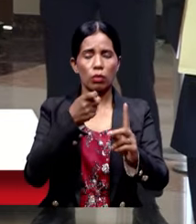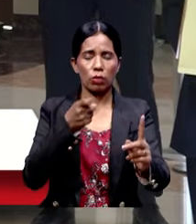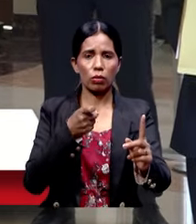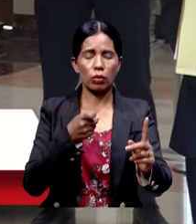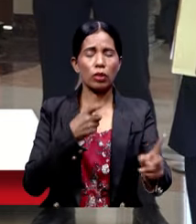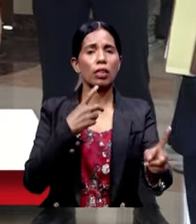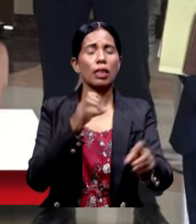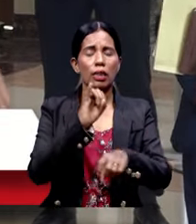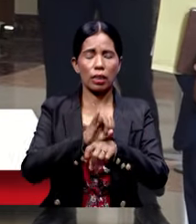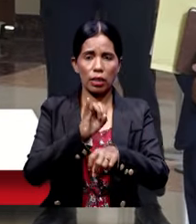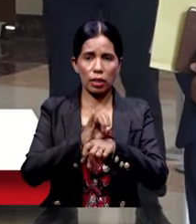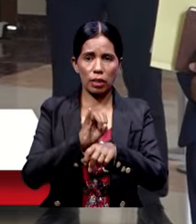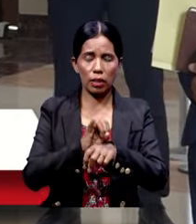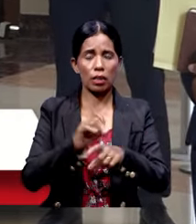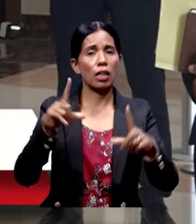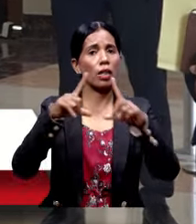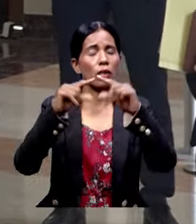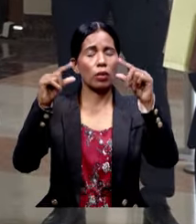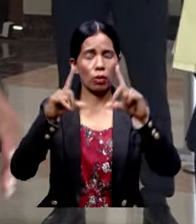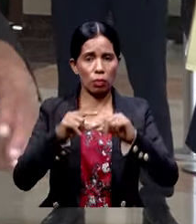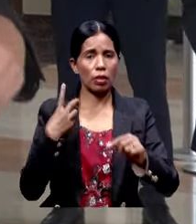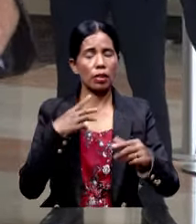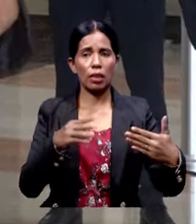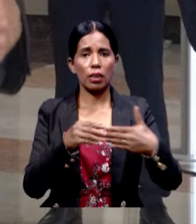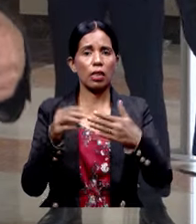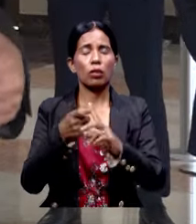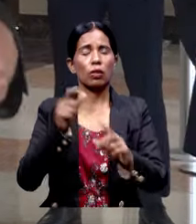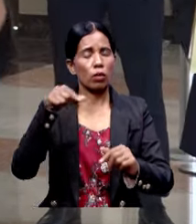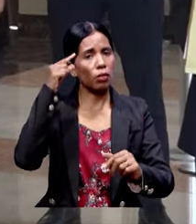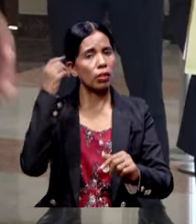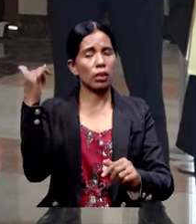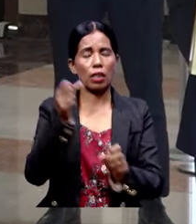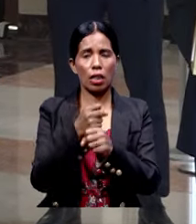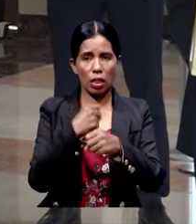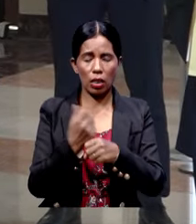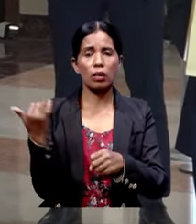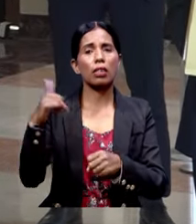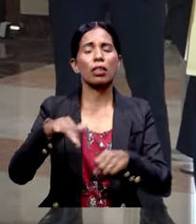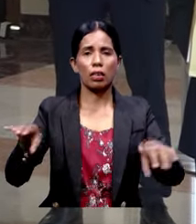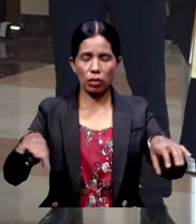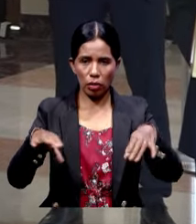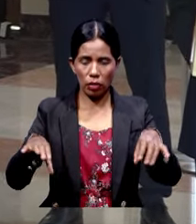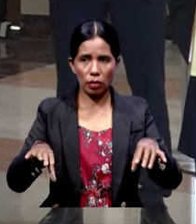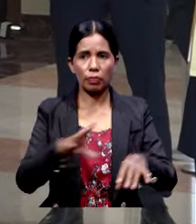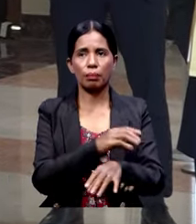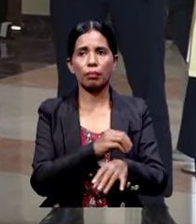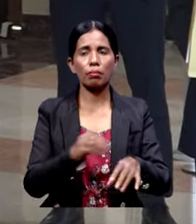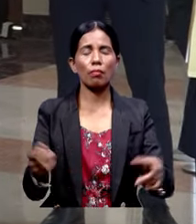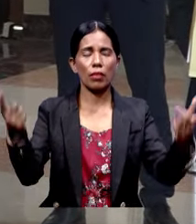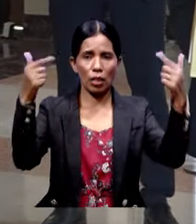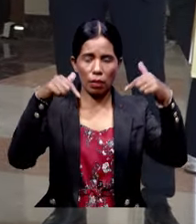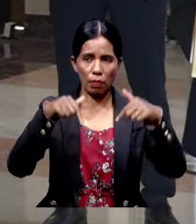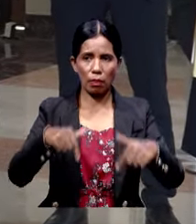a Tiana, a Comissão de Beita Forma, o seu governo. Sirmo Salado da Cona, sirmo serviço. Começou maio